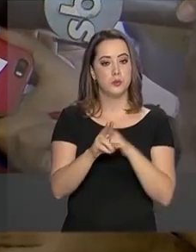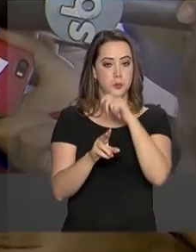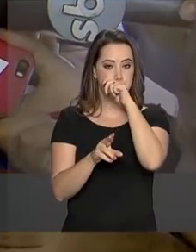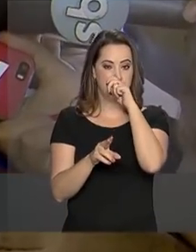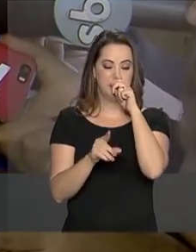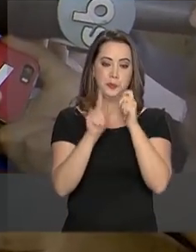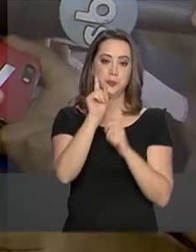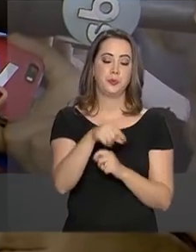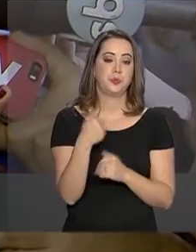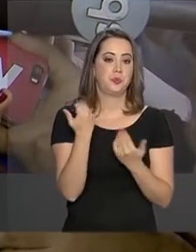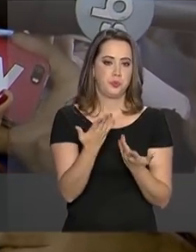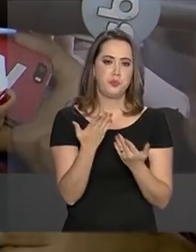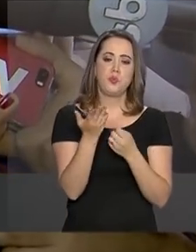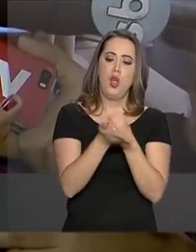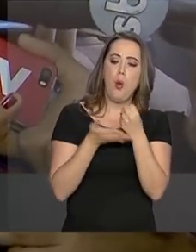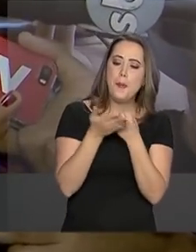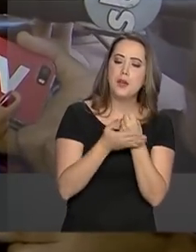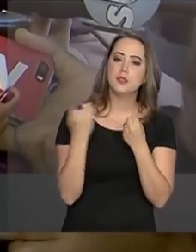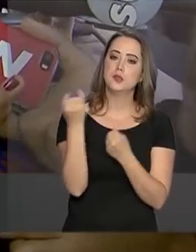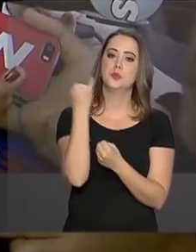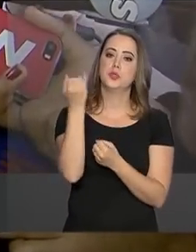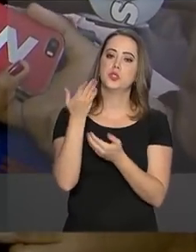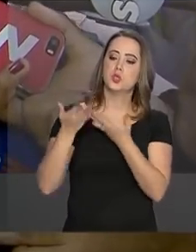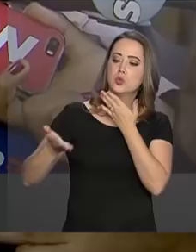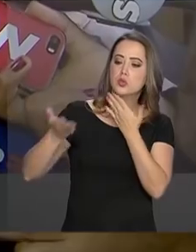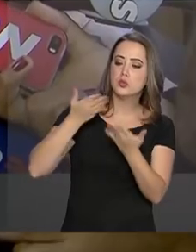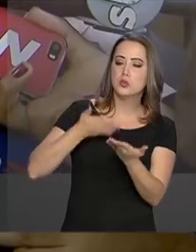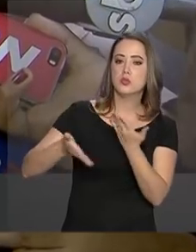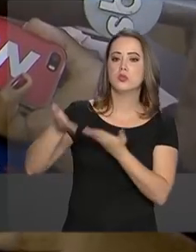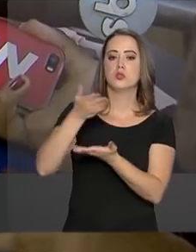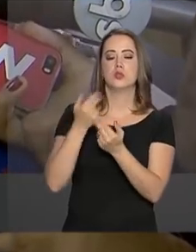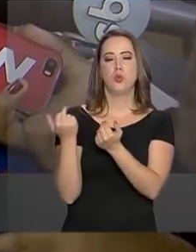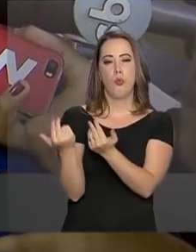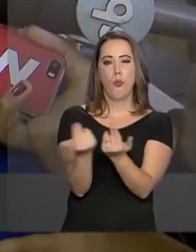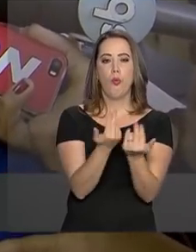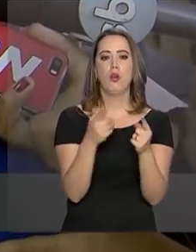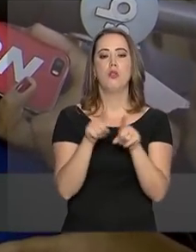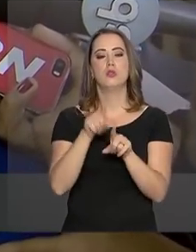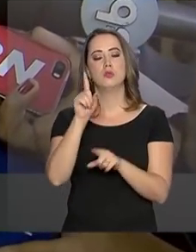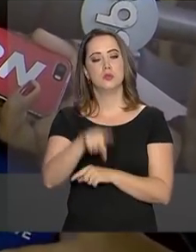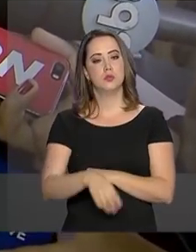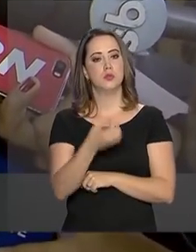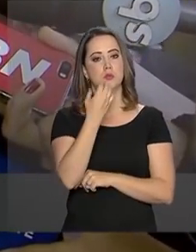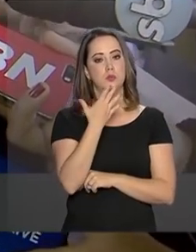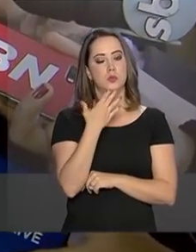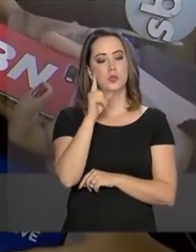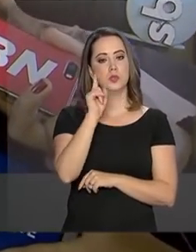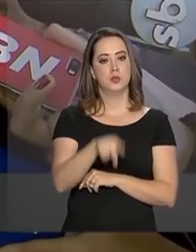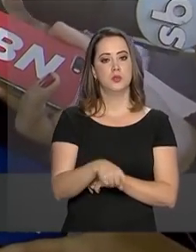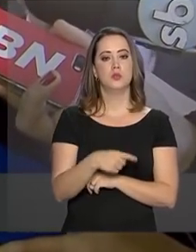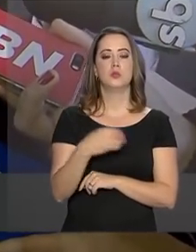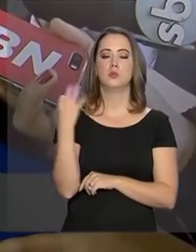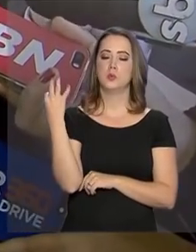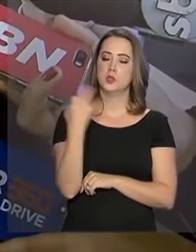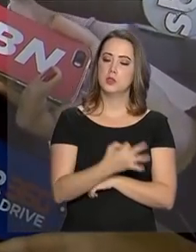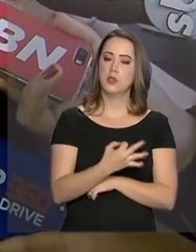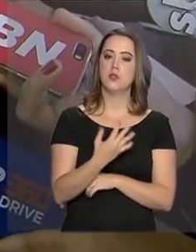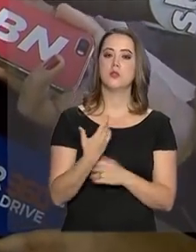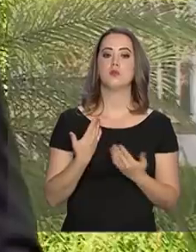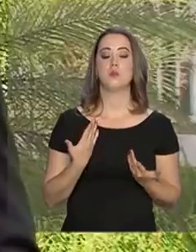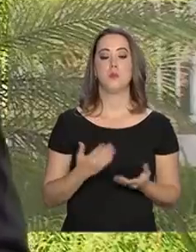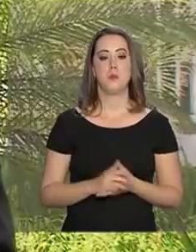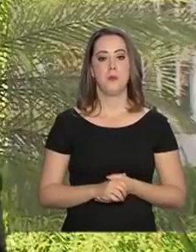Então, uma base que vale, que é bom, que é racional,